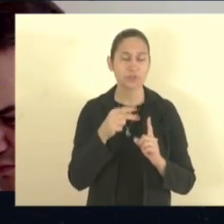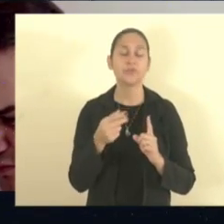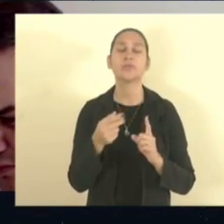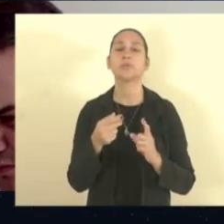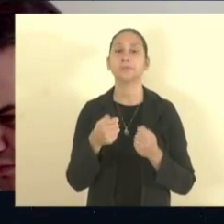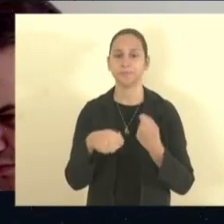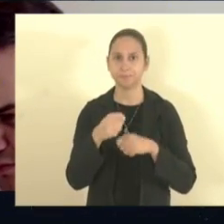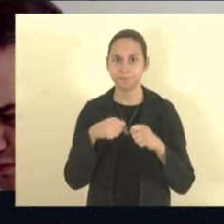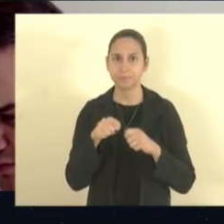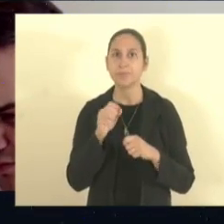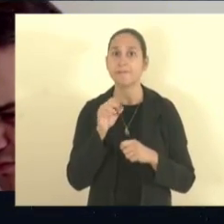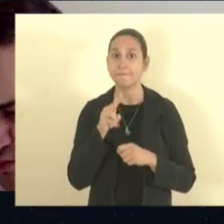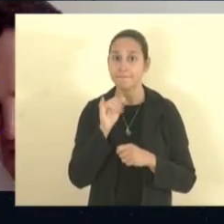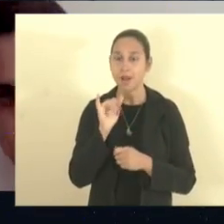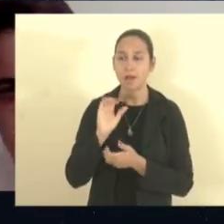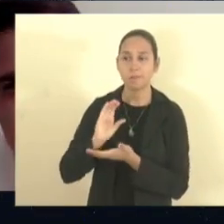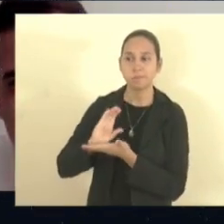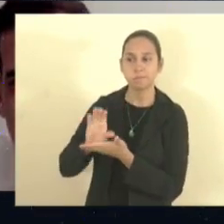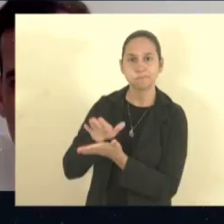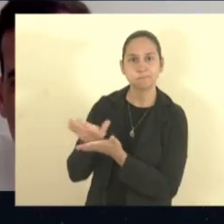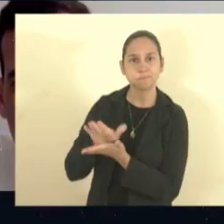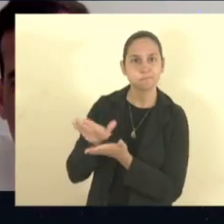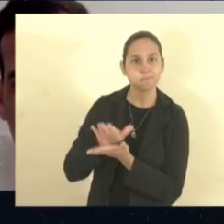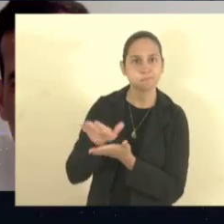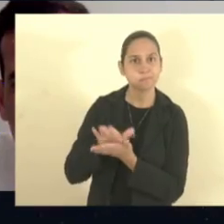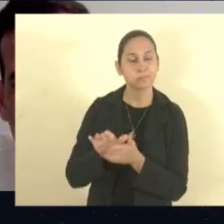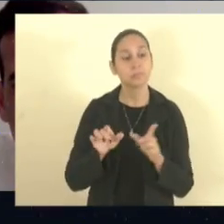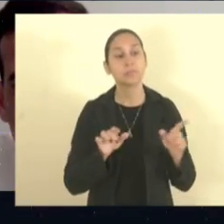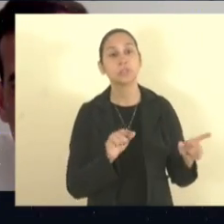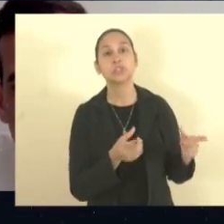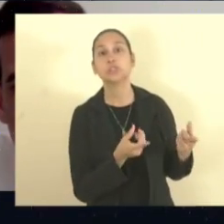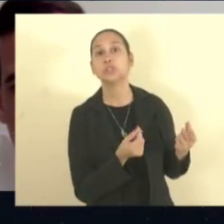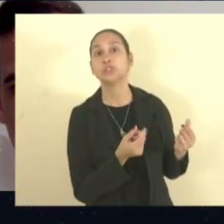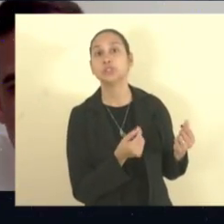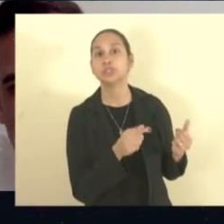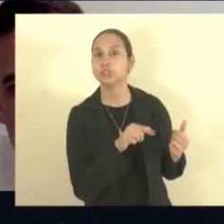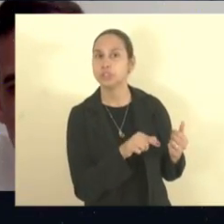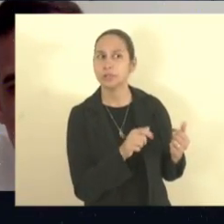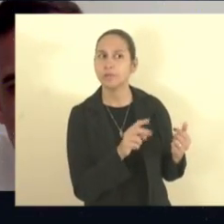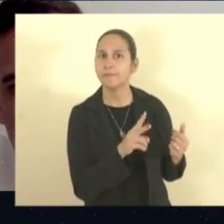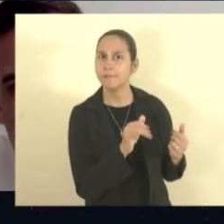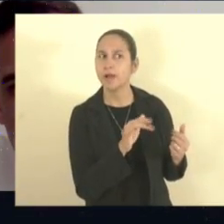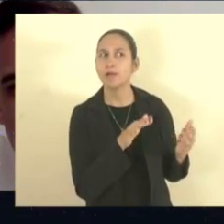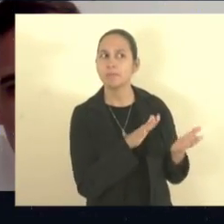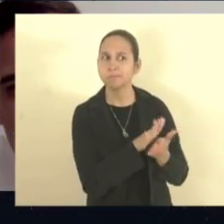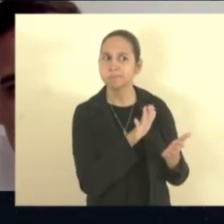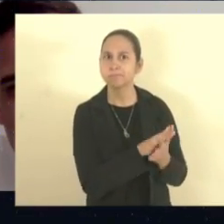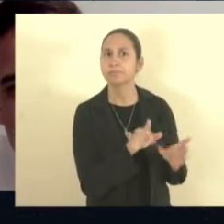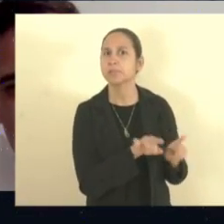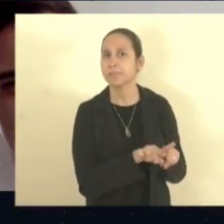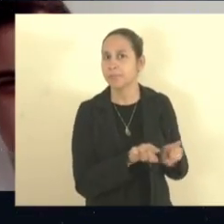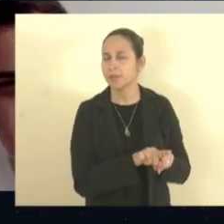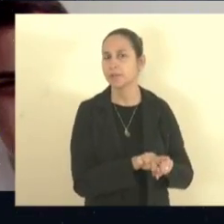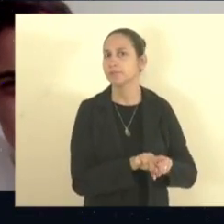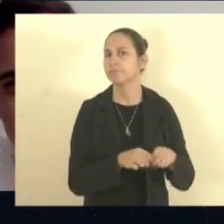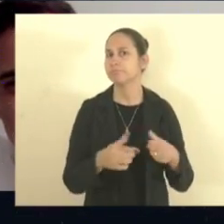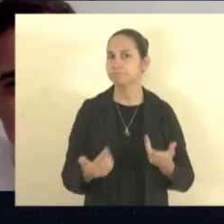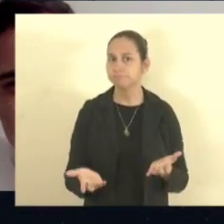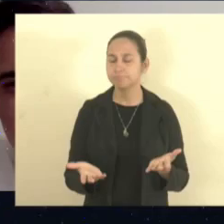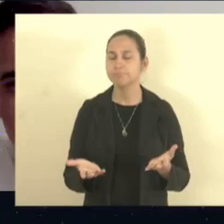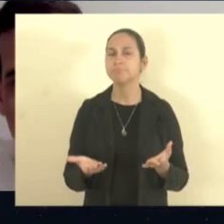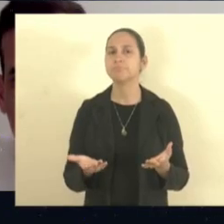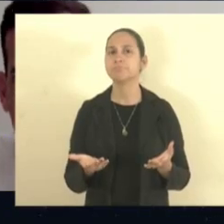esse recurso e o outro recurso que está aplicado, ele vai continuar aplicado e vai ser gasto também, né? Então, assim,